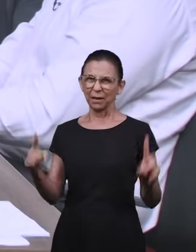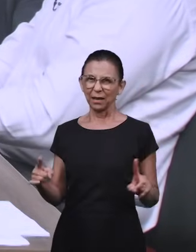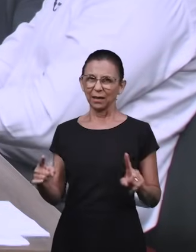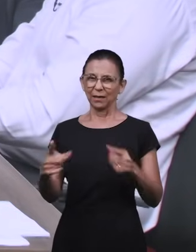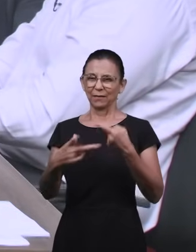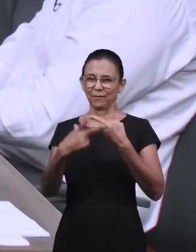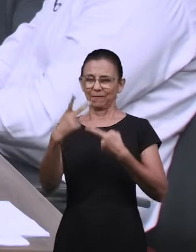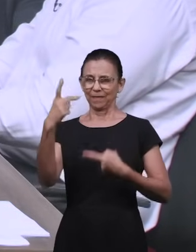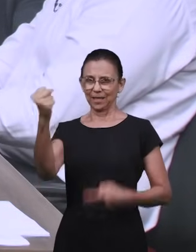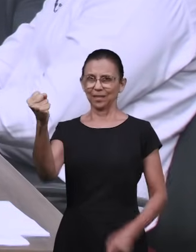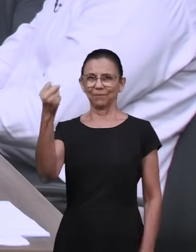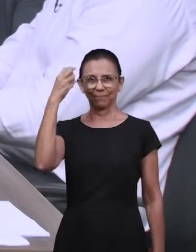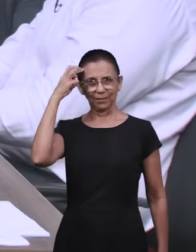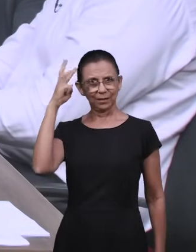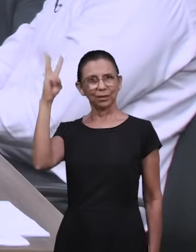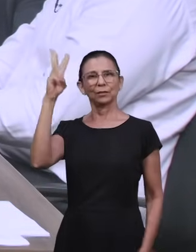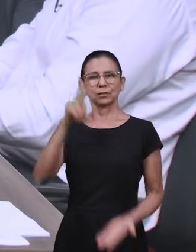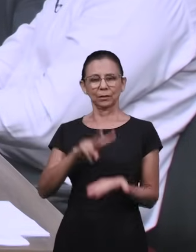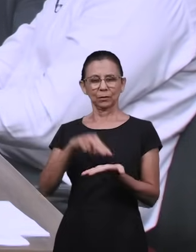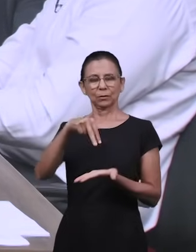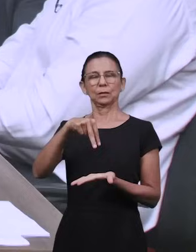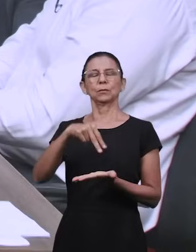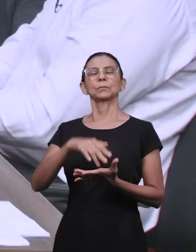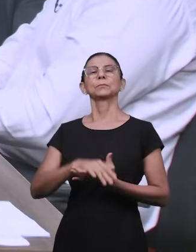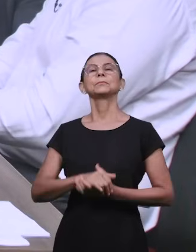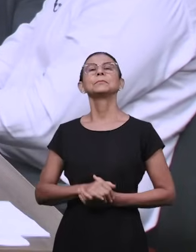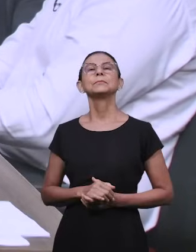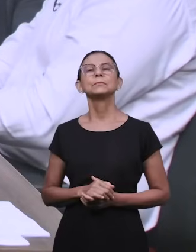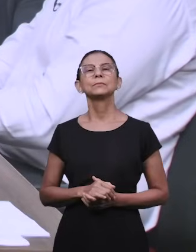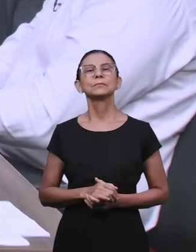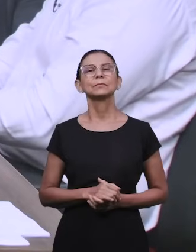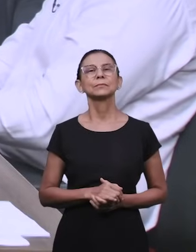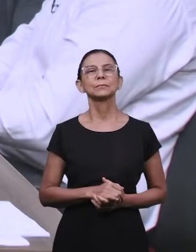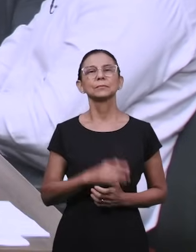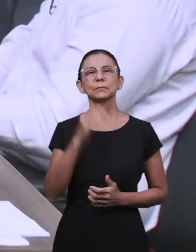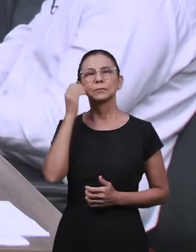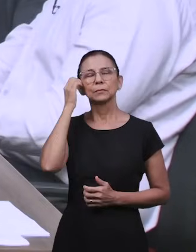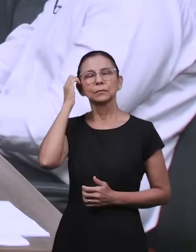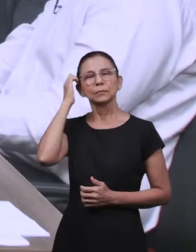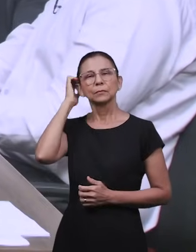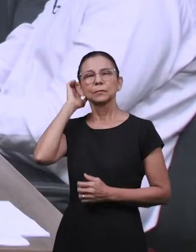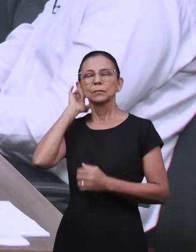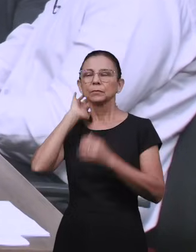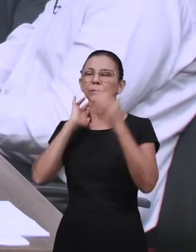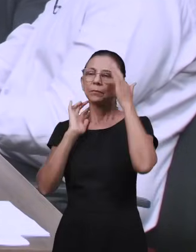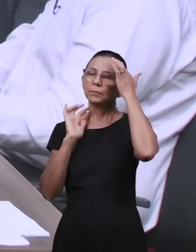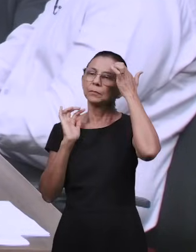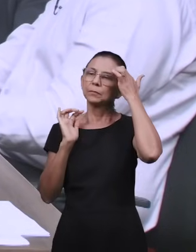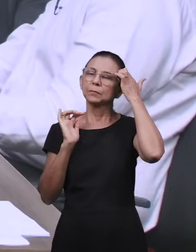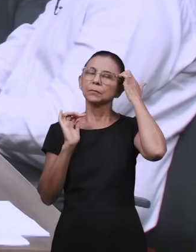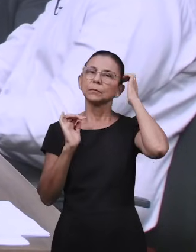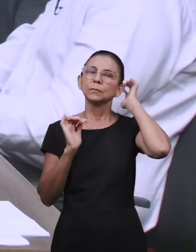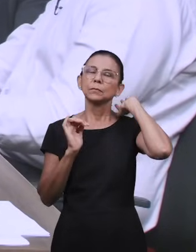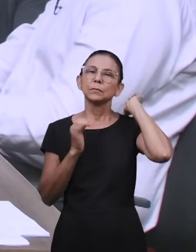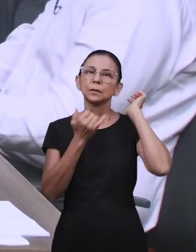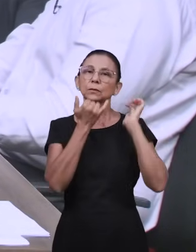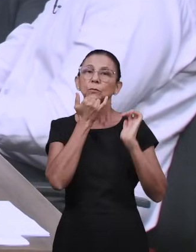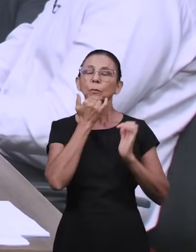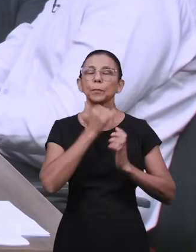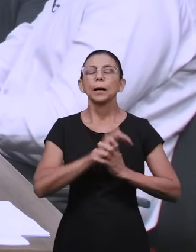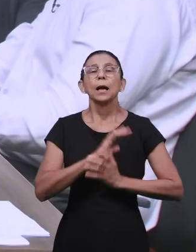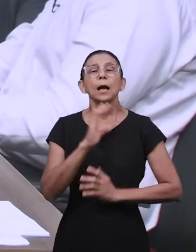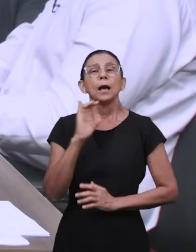venceu a morte, ele ressuscitou ao Louvado terceiro seja dia. o nome do Senhor. Amém. Glória a Jesus. Isso Né, é então? importante a